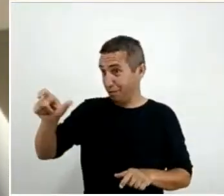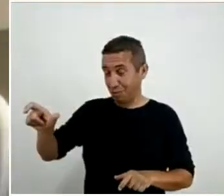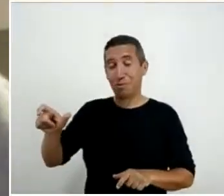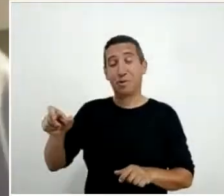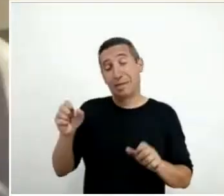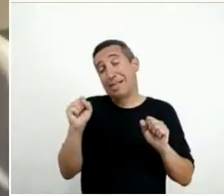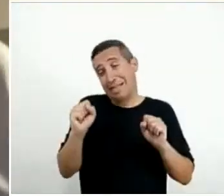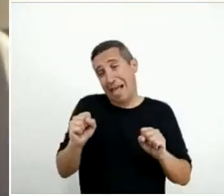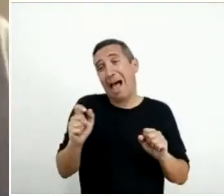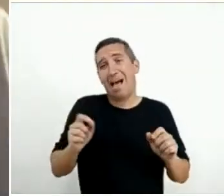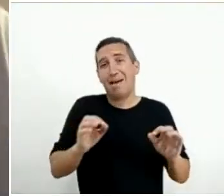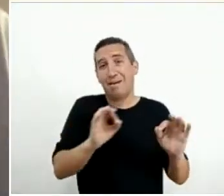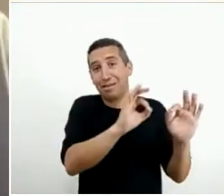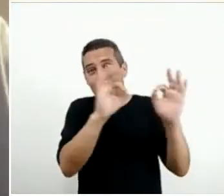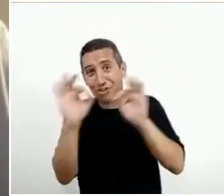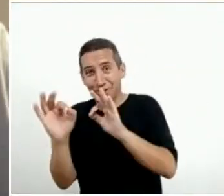assistir.